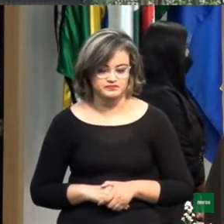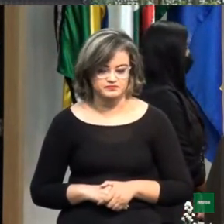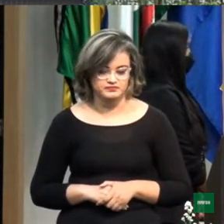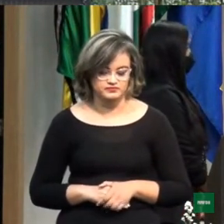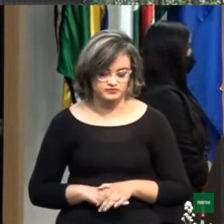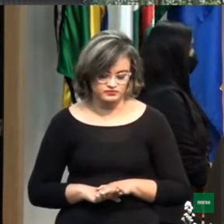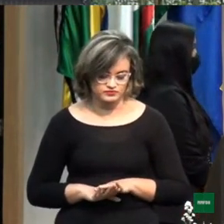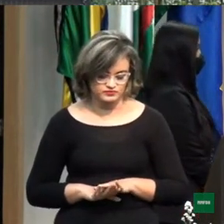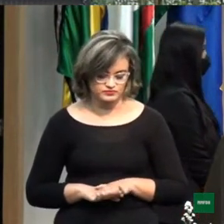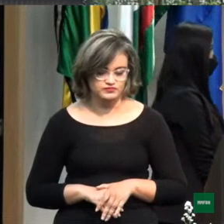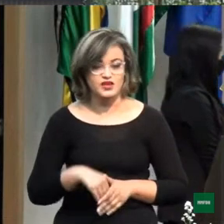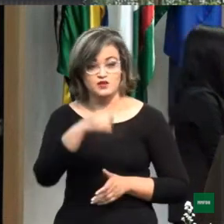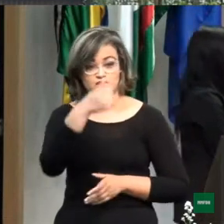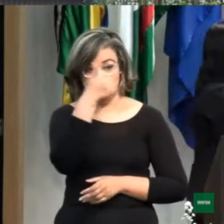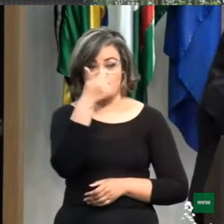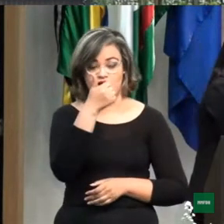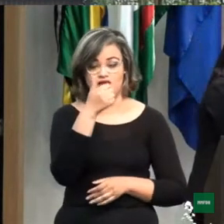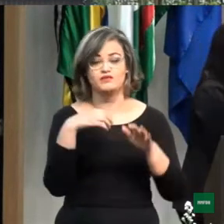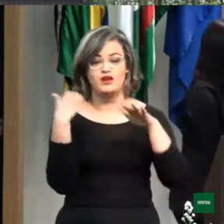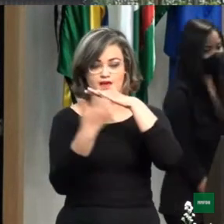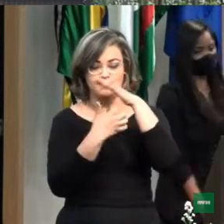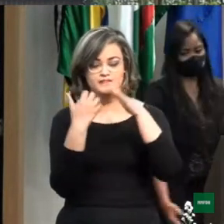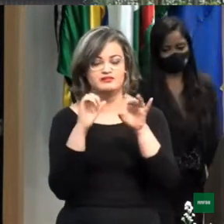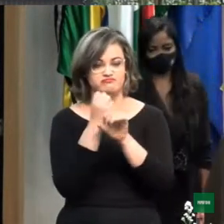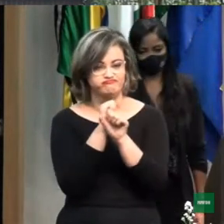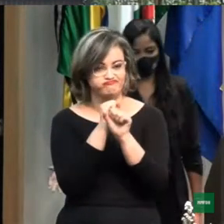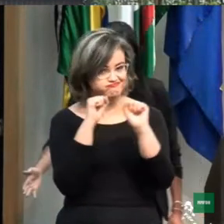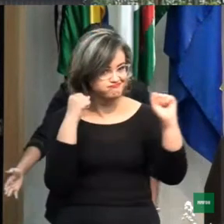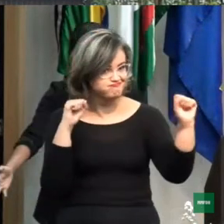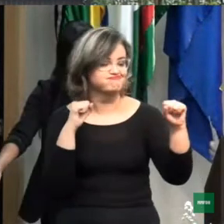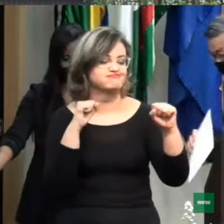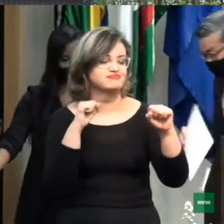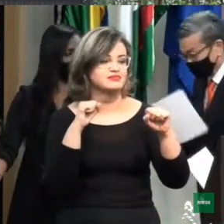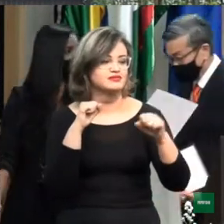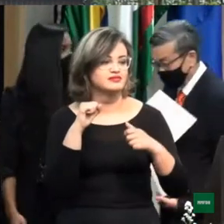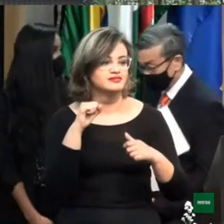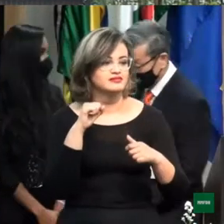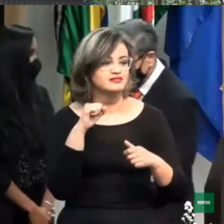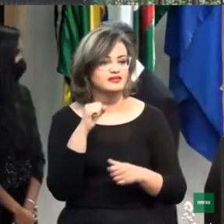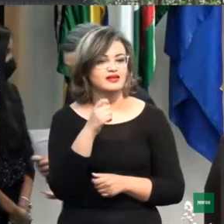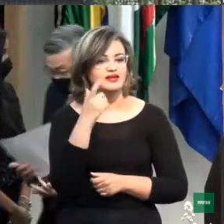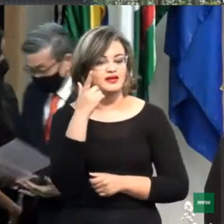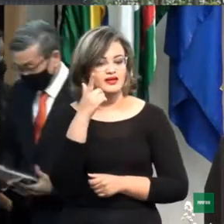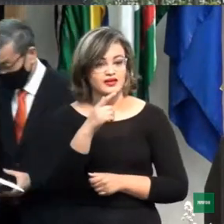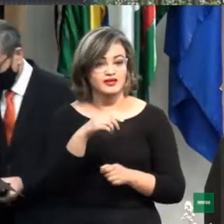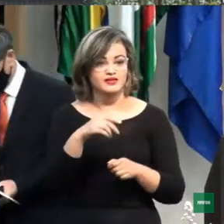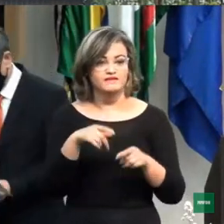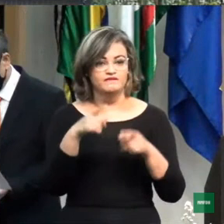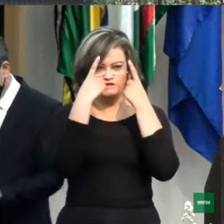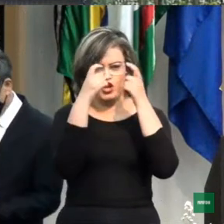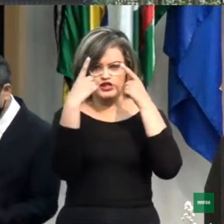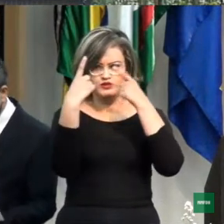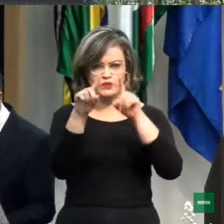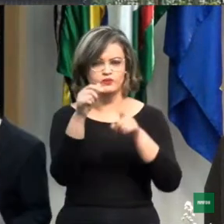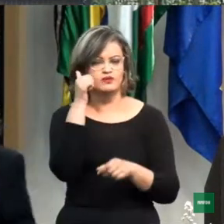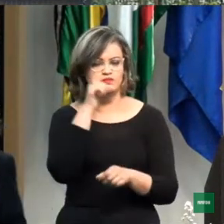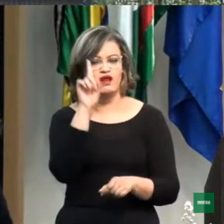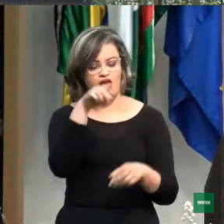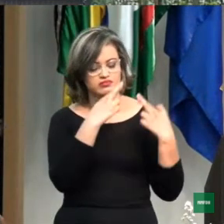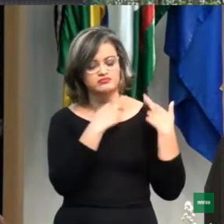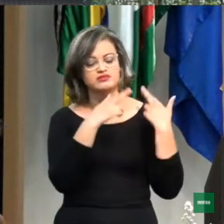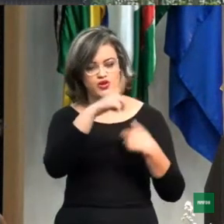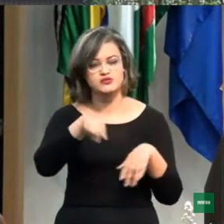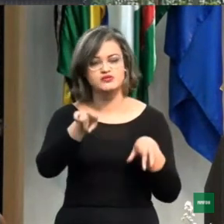primeiro lugar na categoria Empresa de Grande Porte. Violência contra a mulher é da nossa conta, implementada